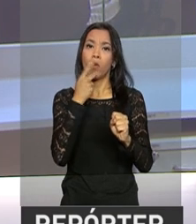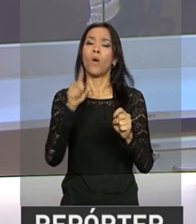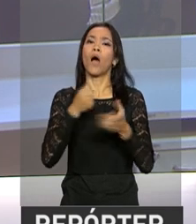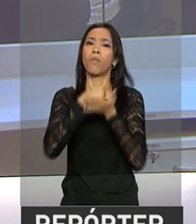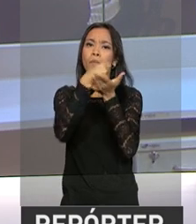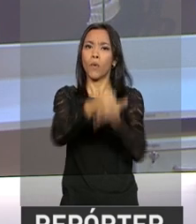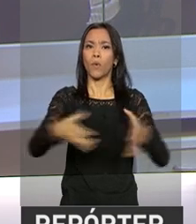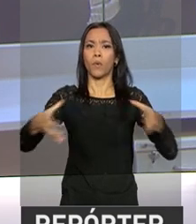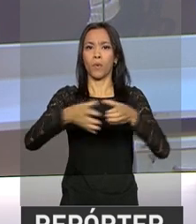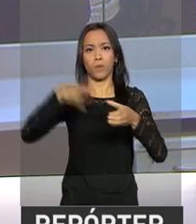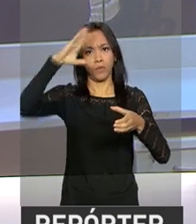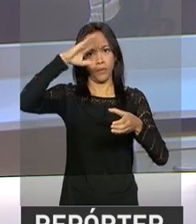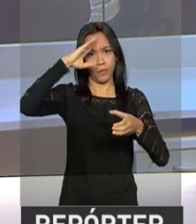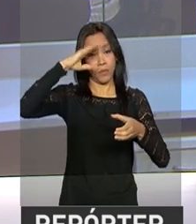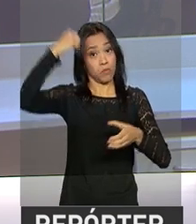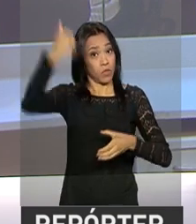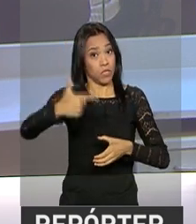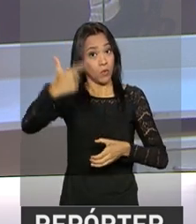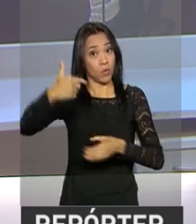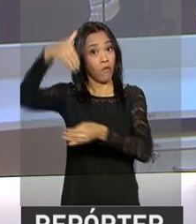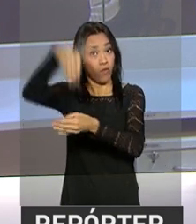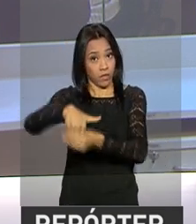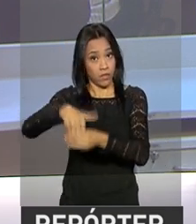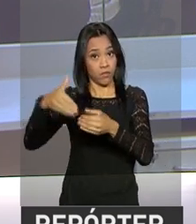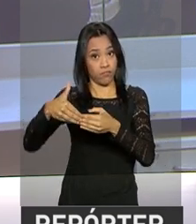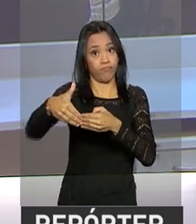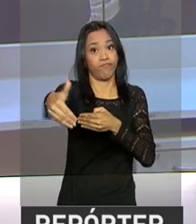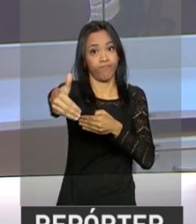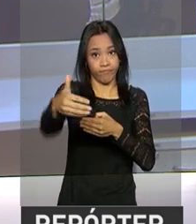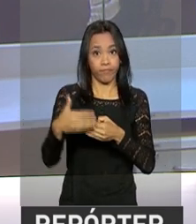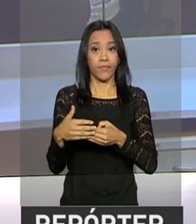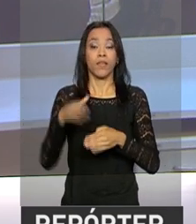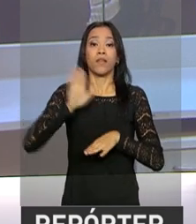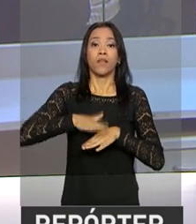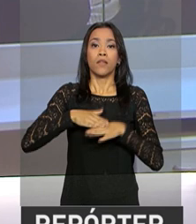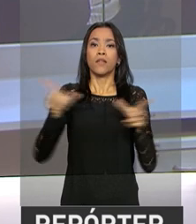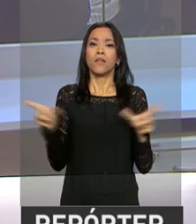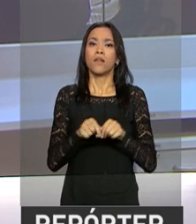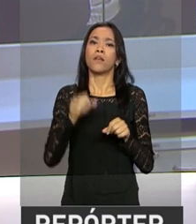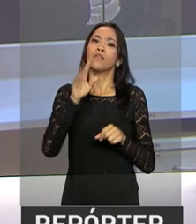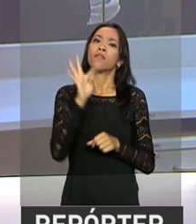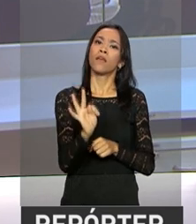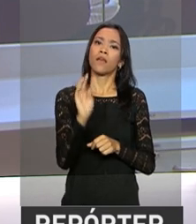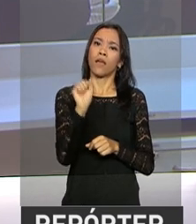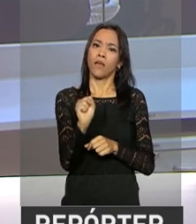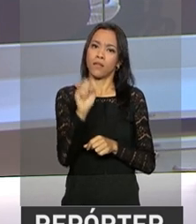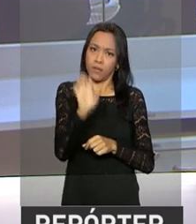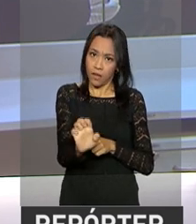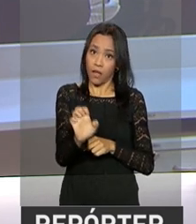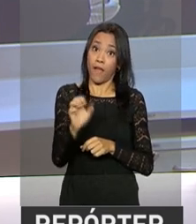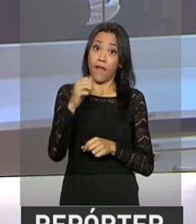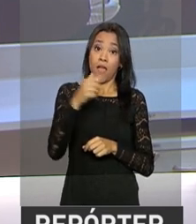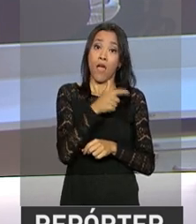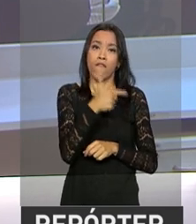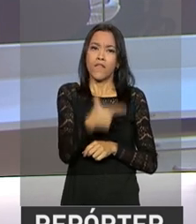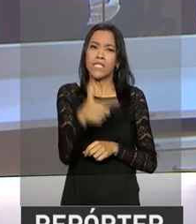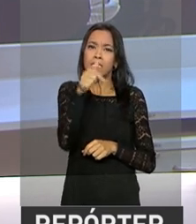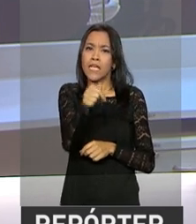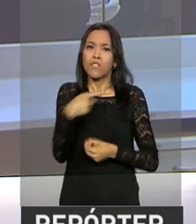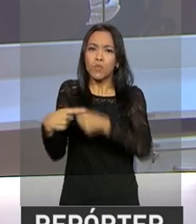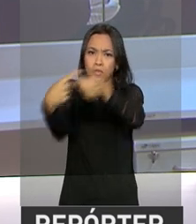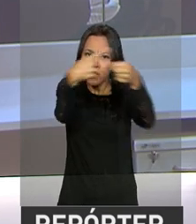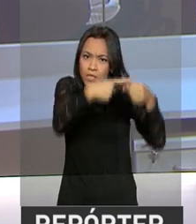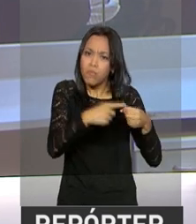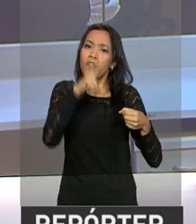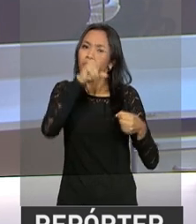forças armadas para o segundo turno das eleições de acordo com o Tribunal Superior Eleitoral a população de 27 municípios